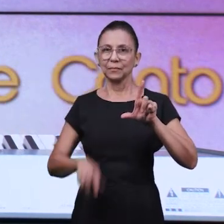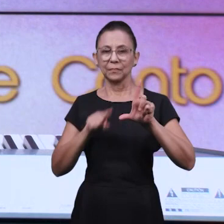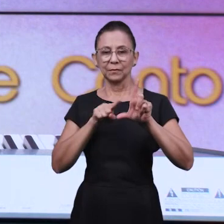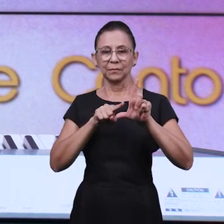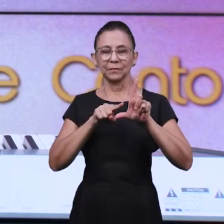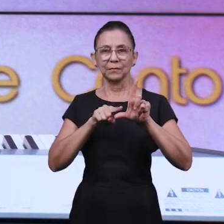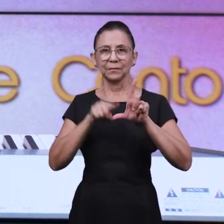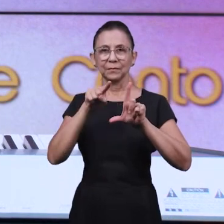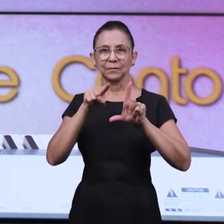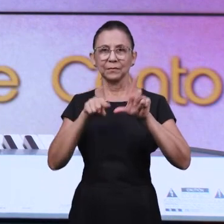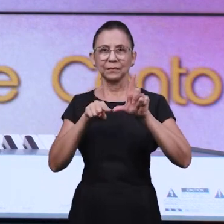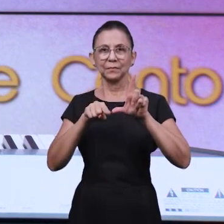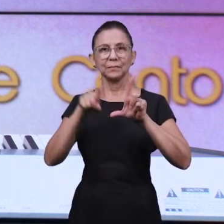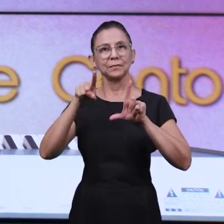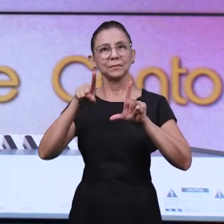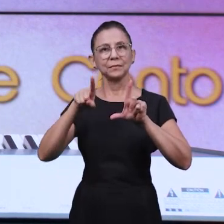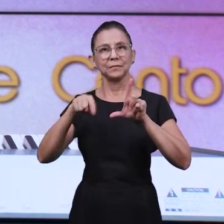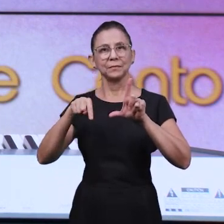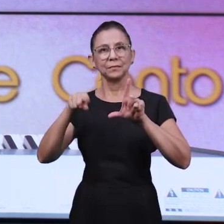Inspirou.